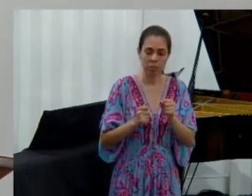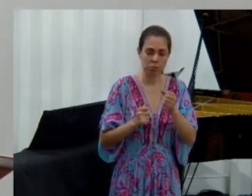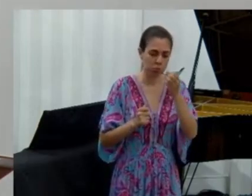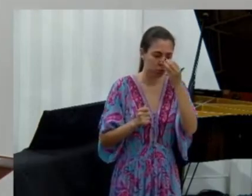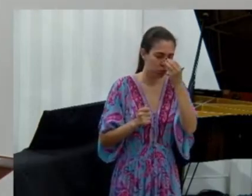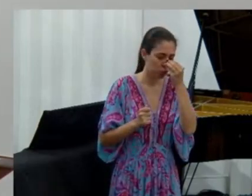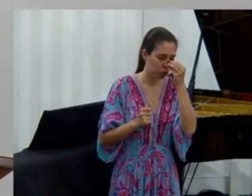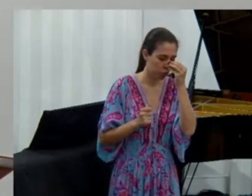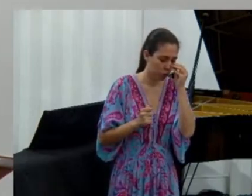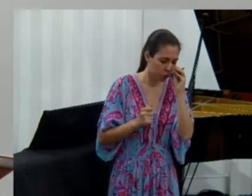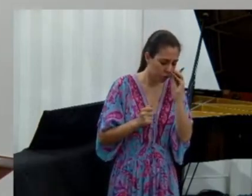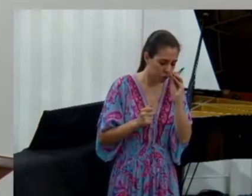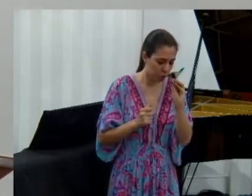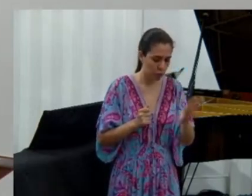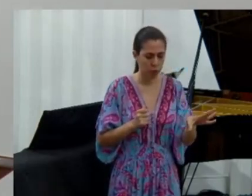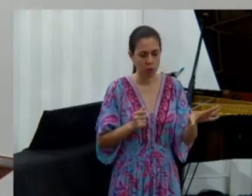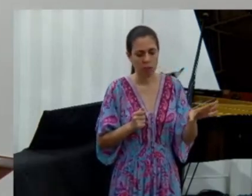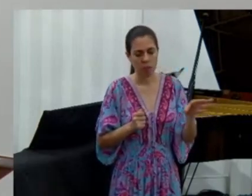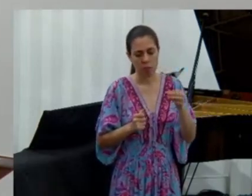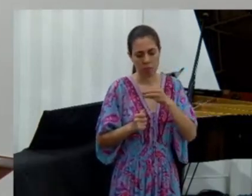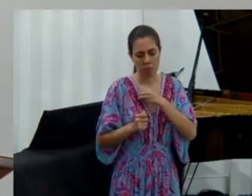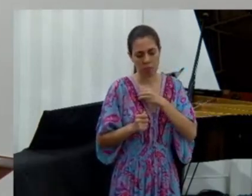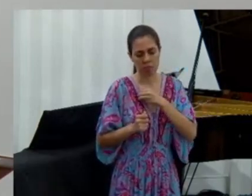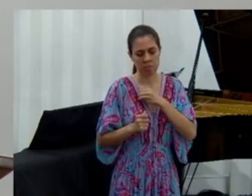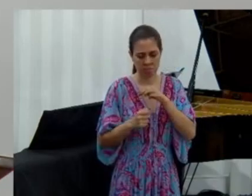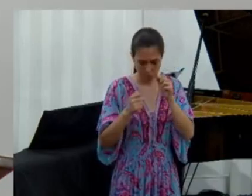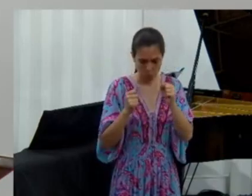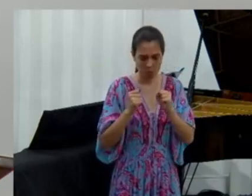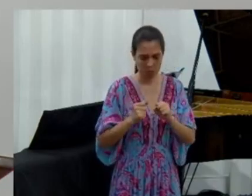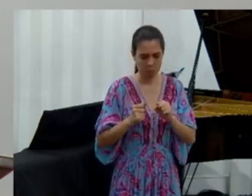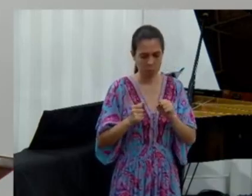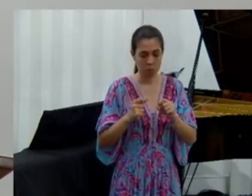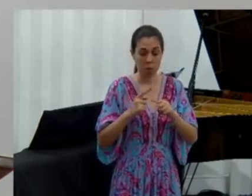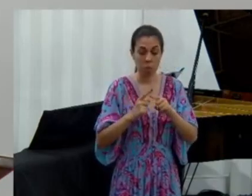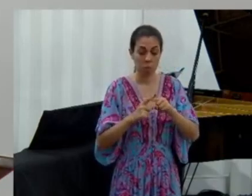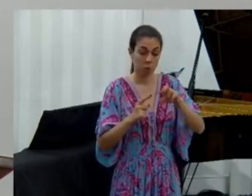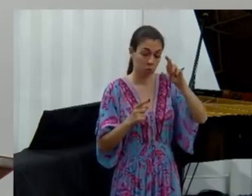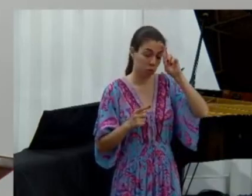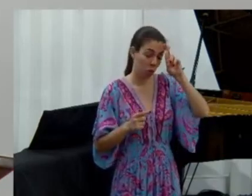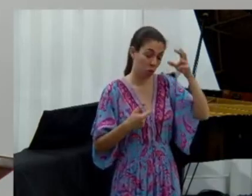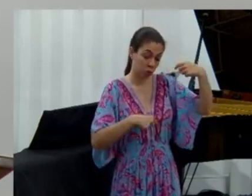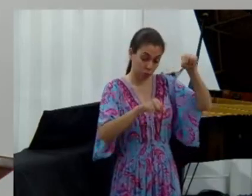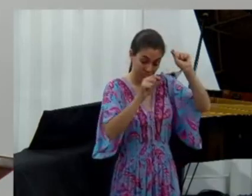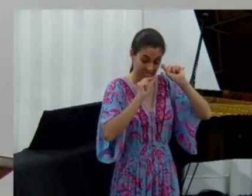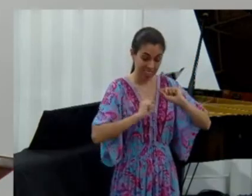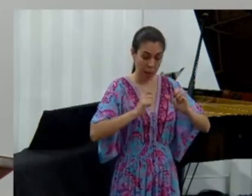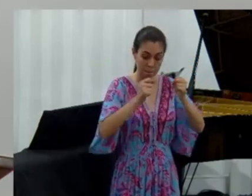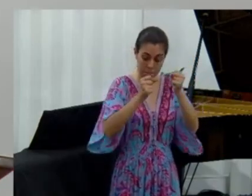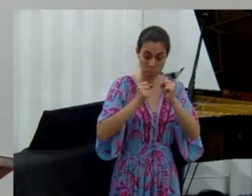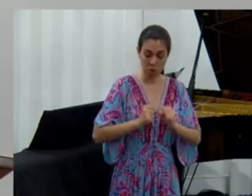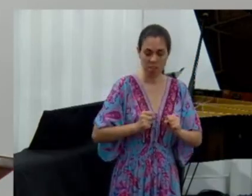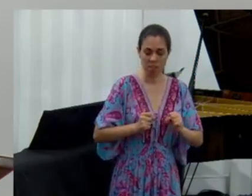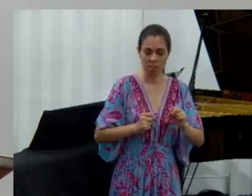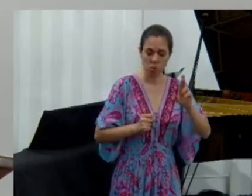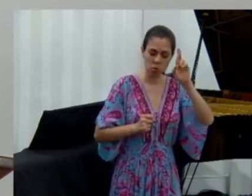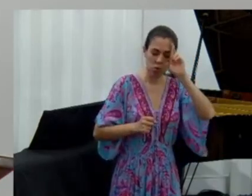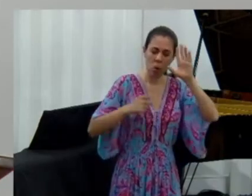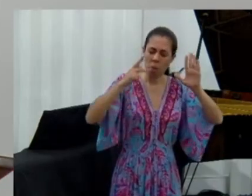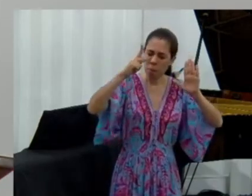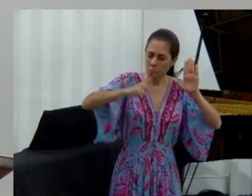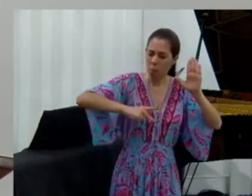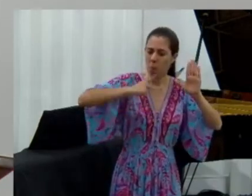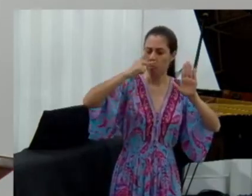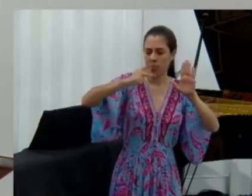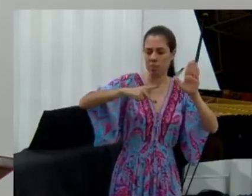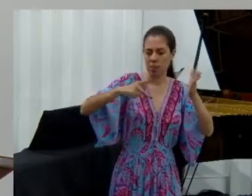colocado para fora de nossa caminhada. Que podemos nos agarrar às suas promessas, nos agarrar à tua